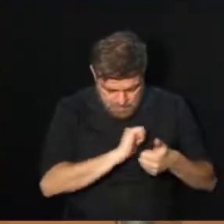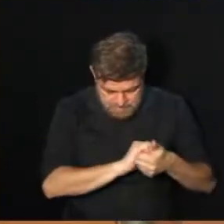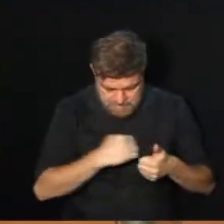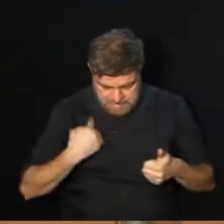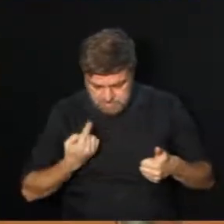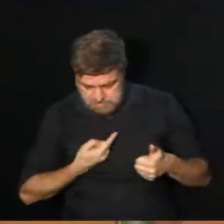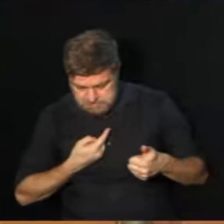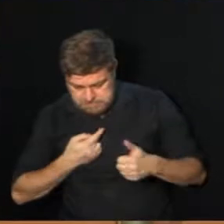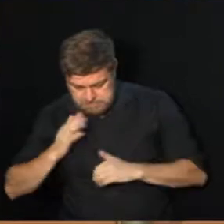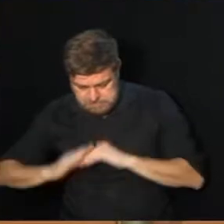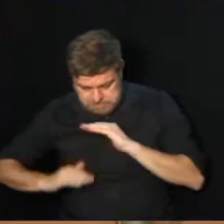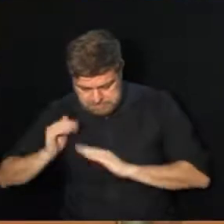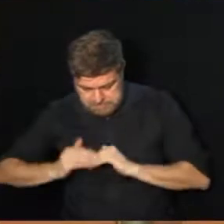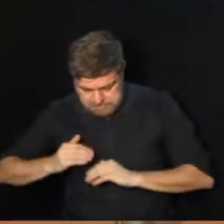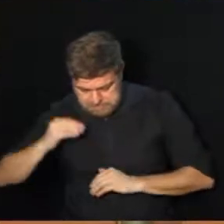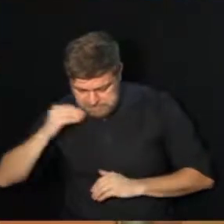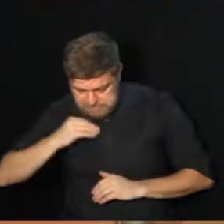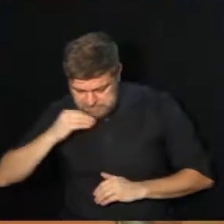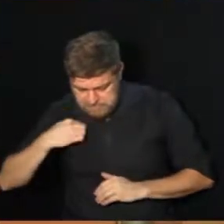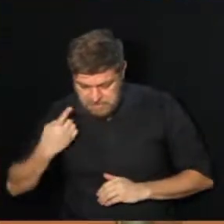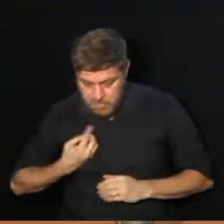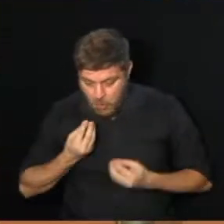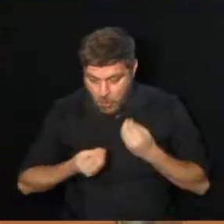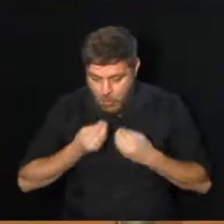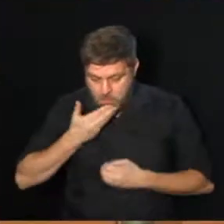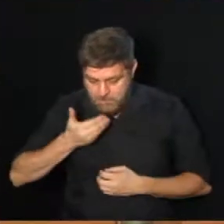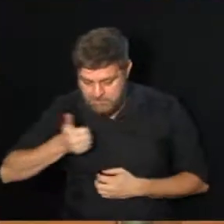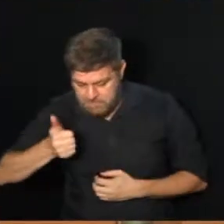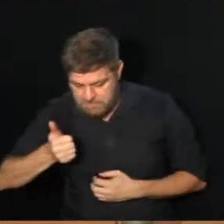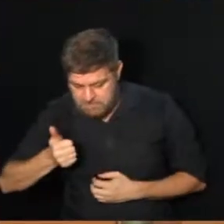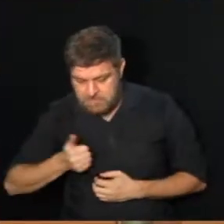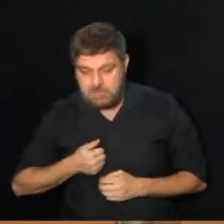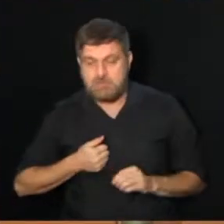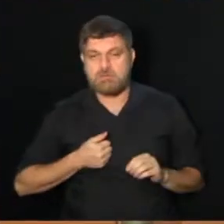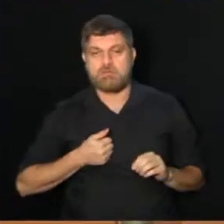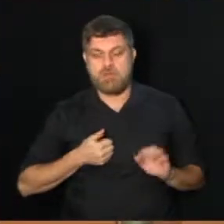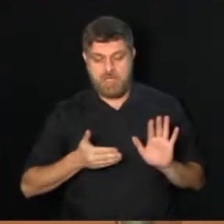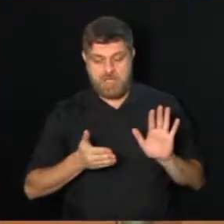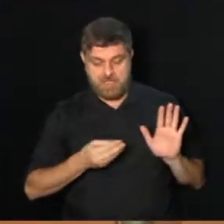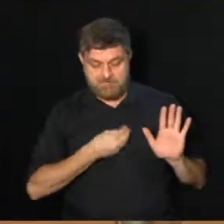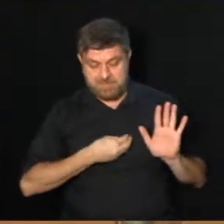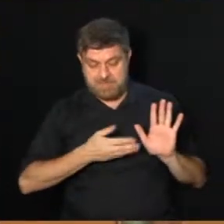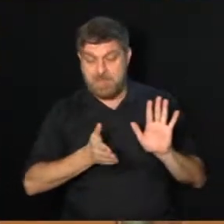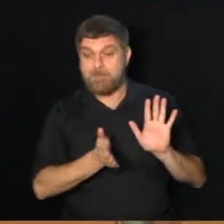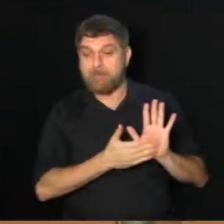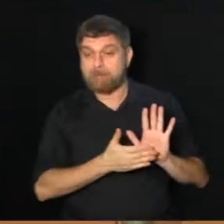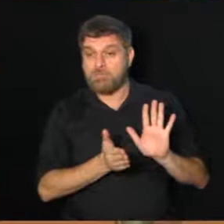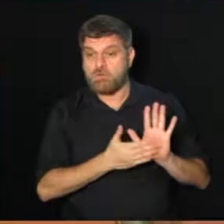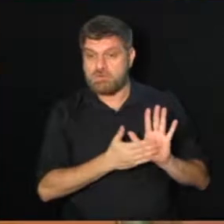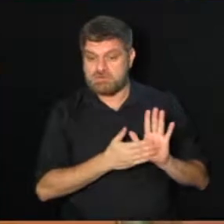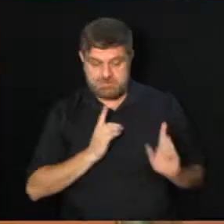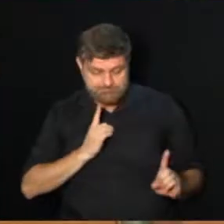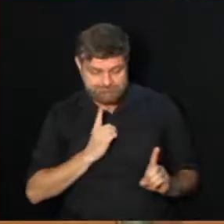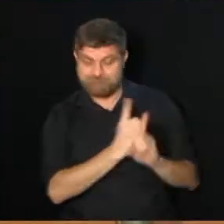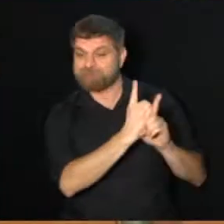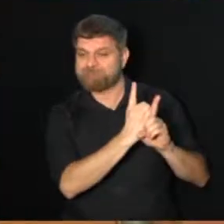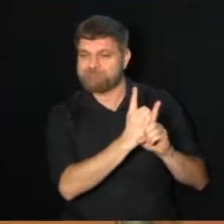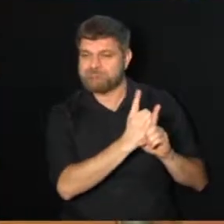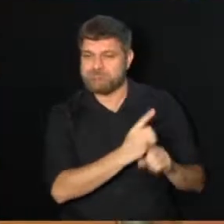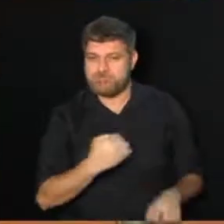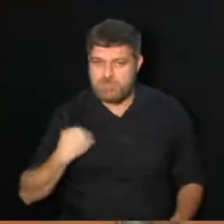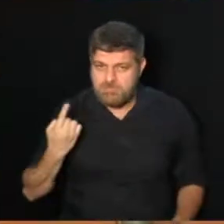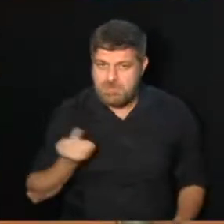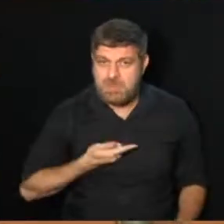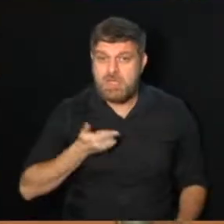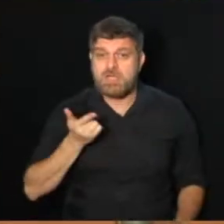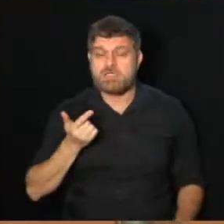fraquezas, aonde nós temos que melhorar, a gente encontra os propósitos de vida. E quando a gente encontra propósito de vida, a gente